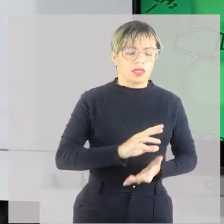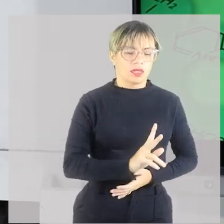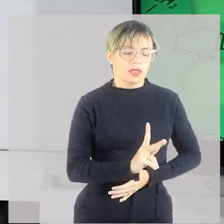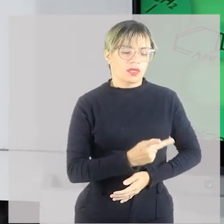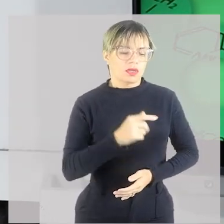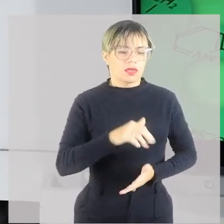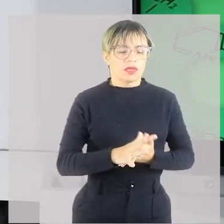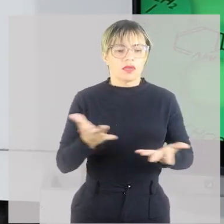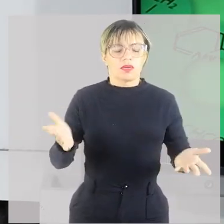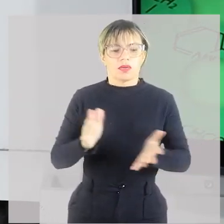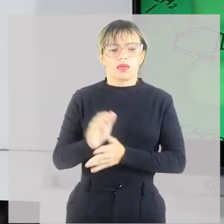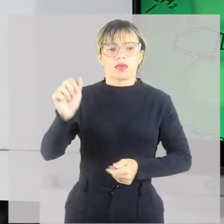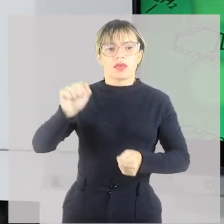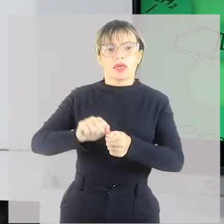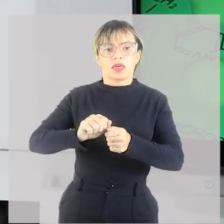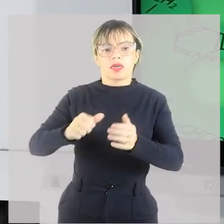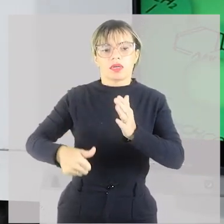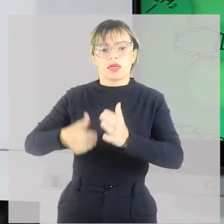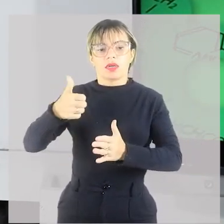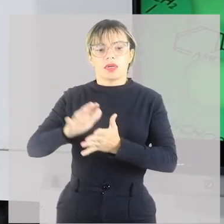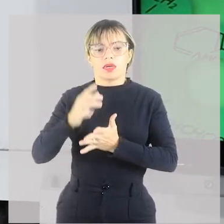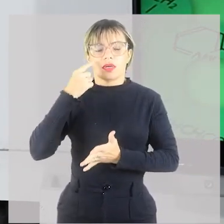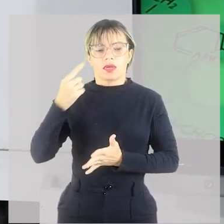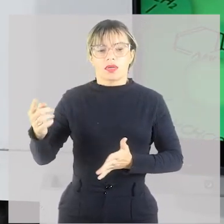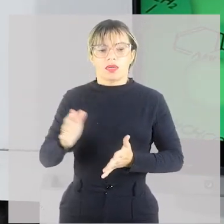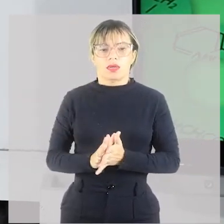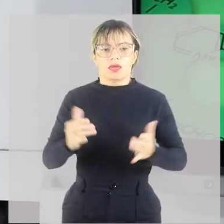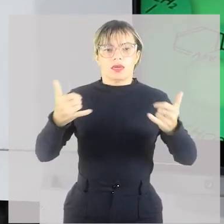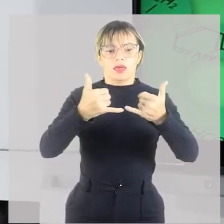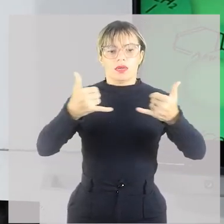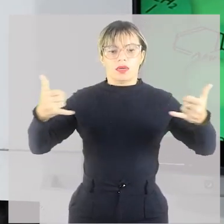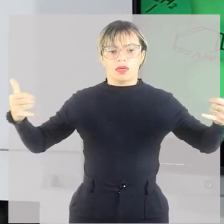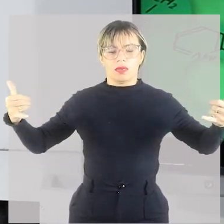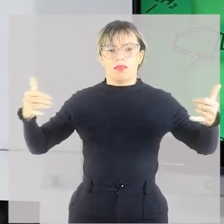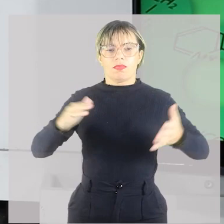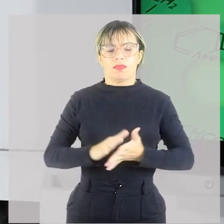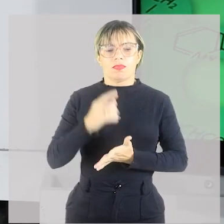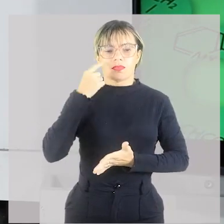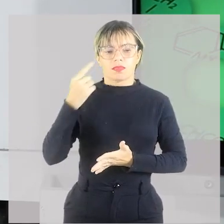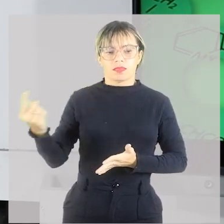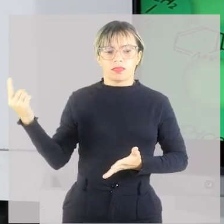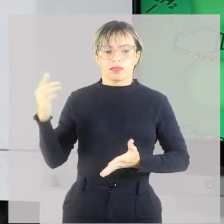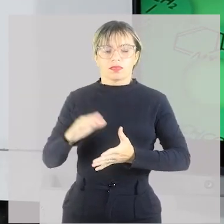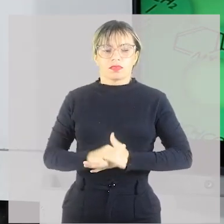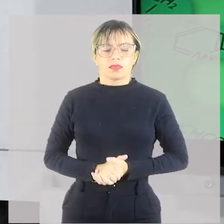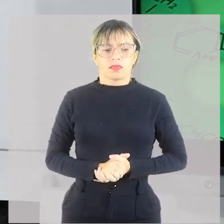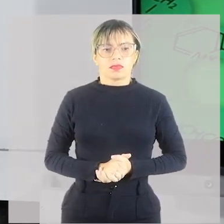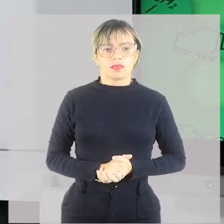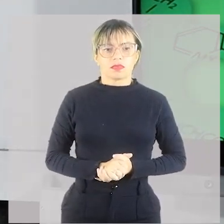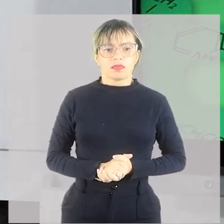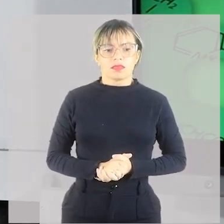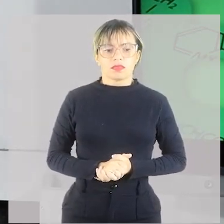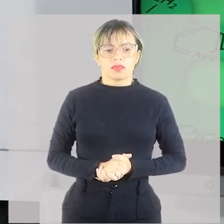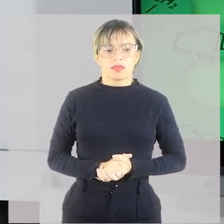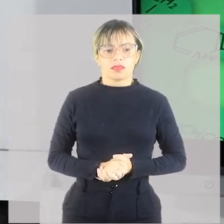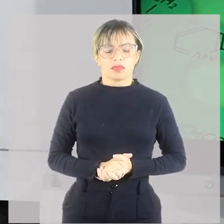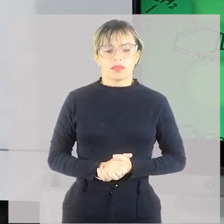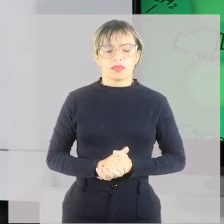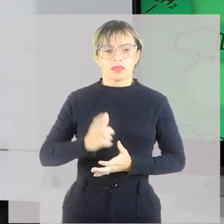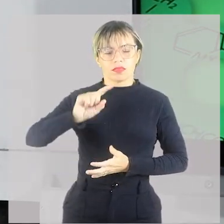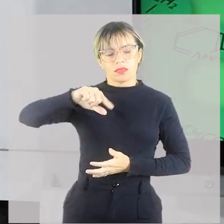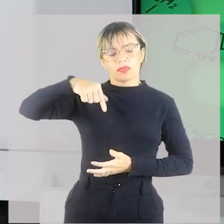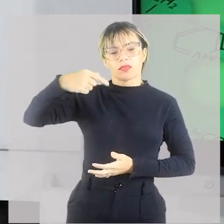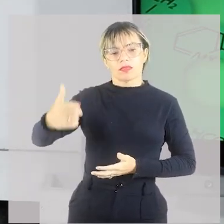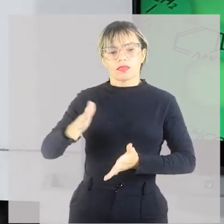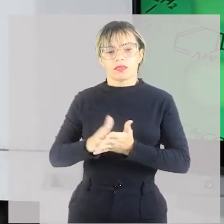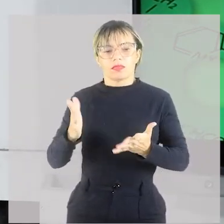Qual a primeira coisa que meu filho faz? Passa o plano. Passa o plano. Depois que tu